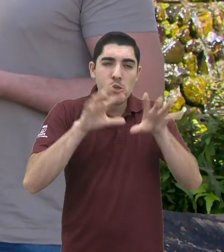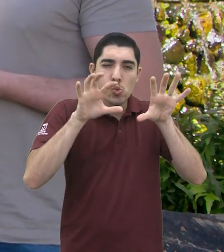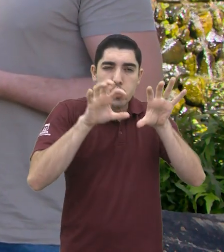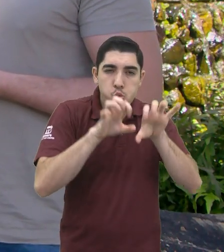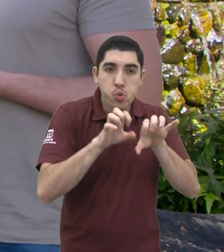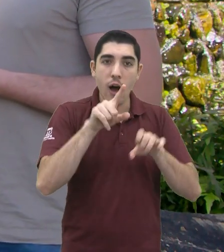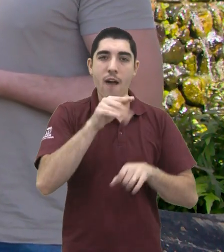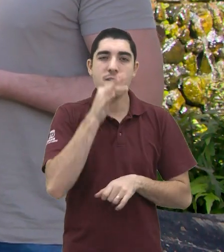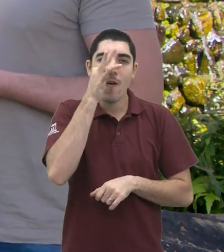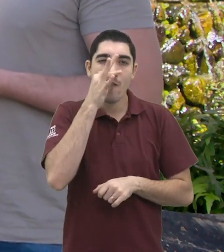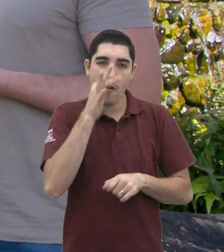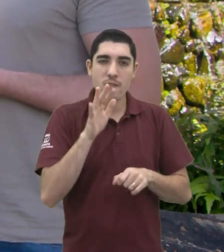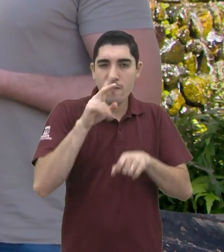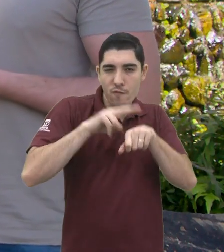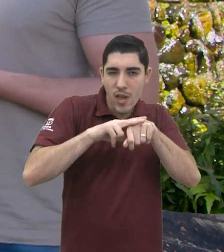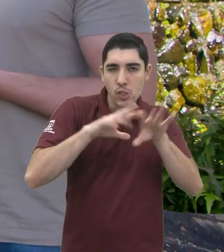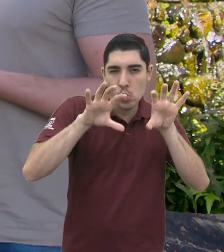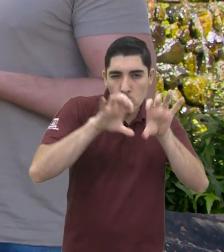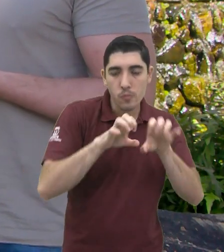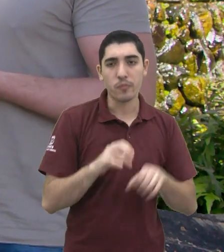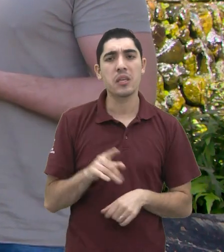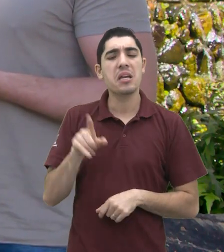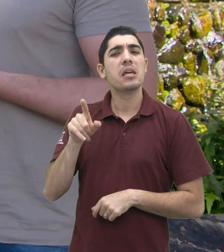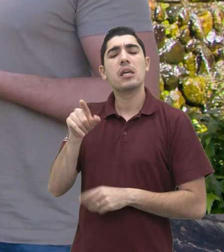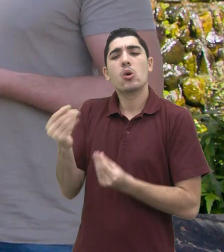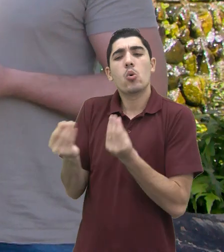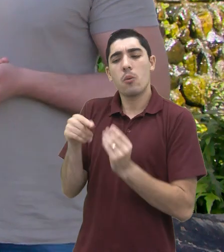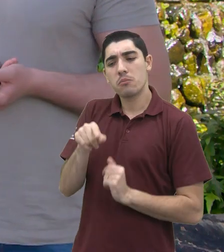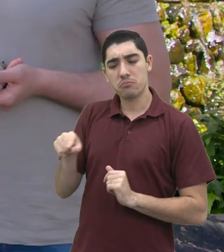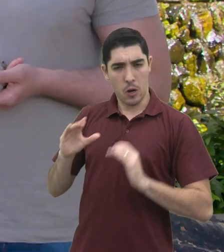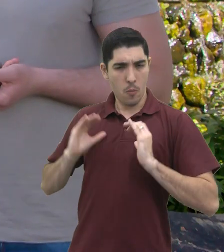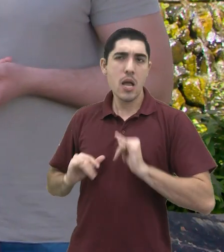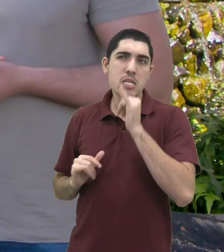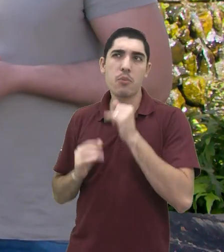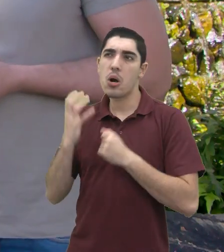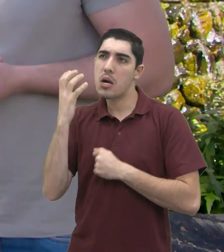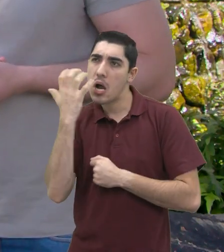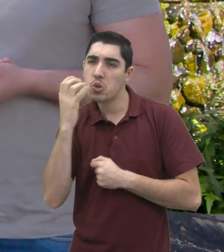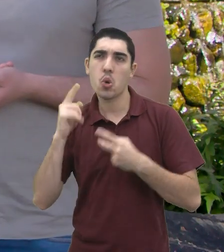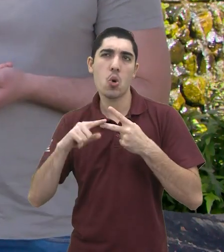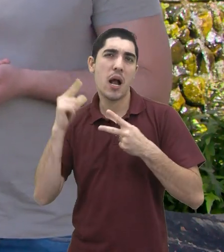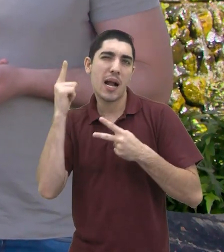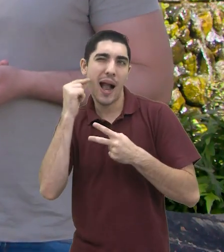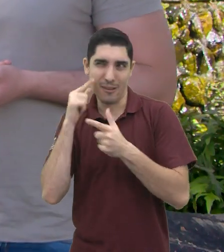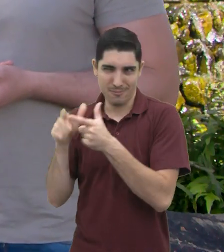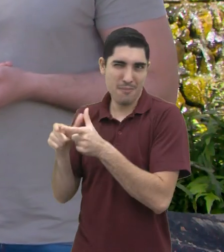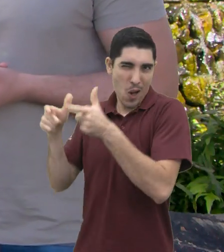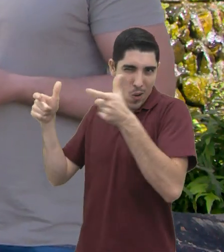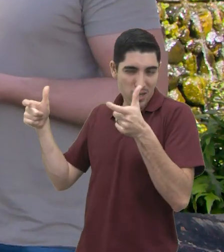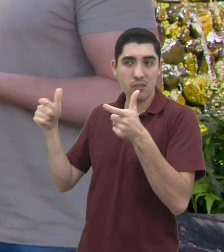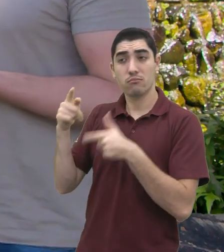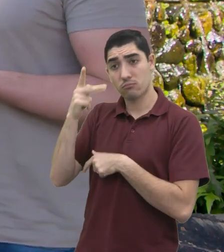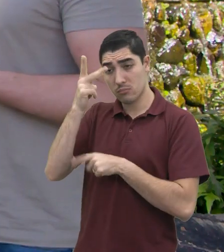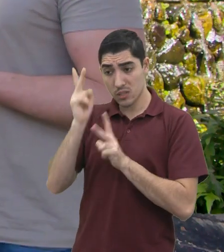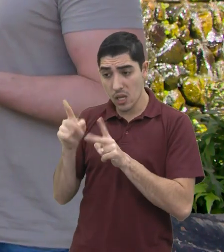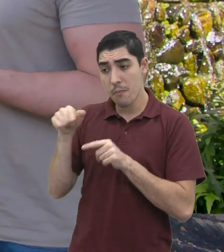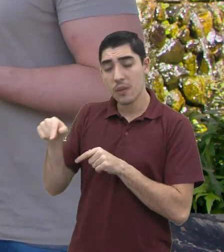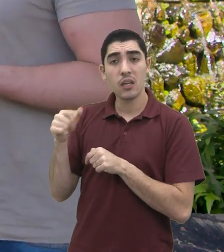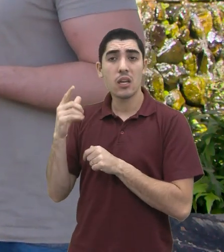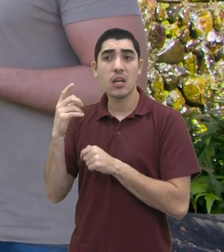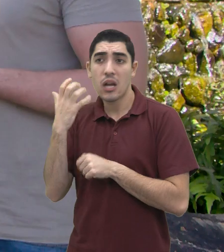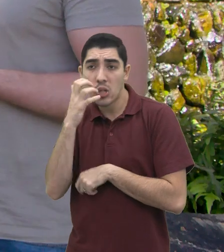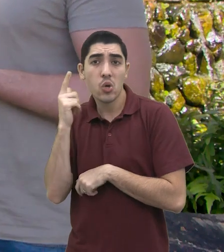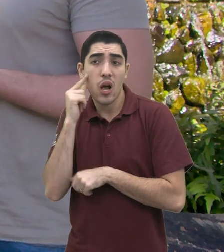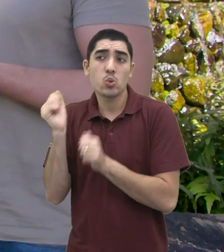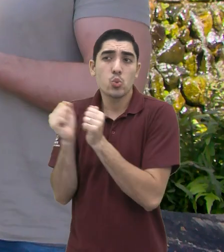escuro. Legal, legal. E em questão de comportamento, porque as pessoas pensam normalmente ali no cachorrinho, no gatinho, que são os bichinhos mais comuns, são aqueles bichinhos que